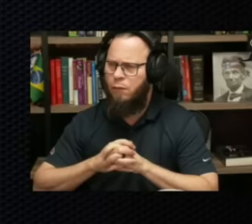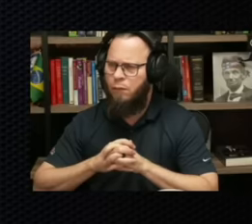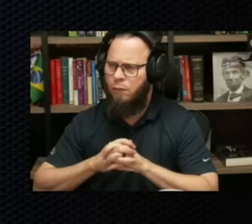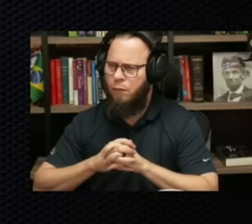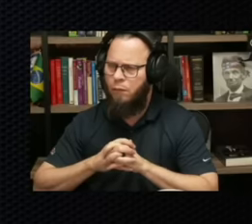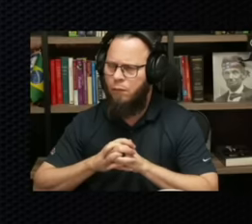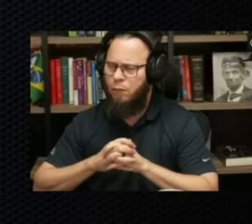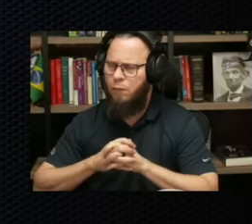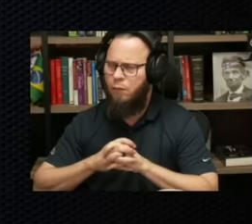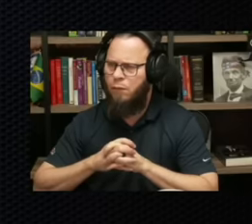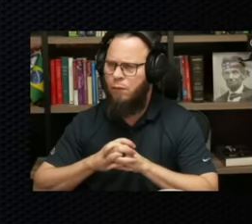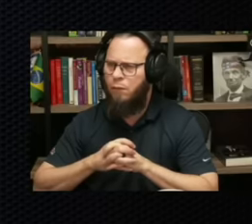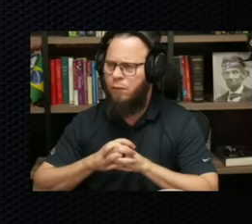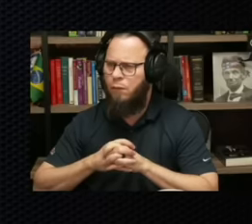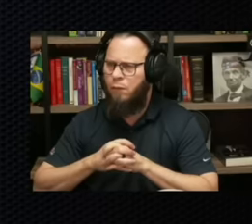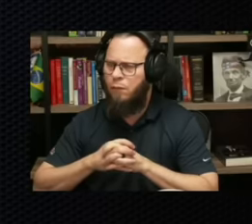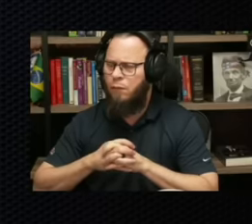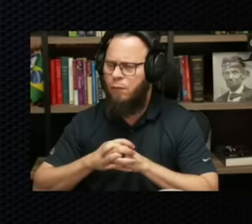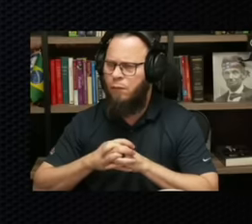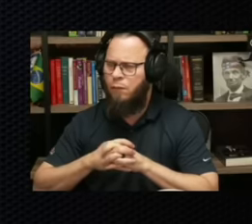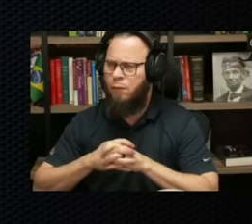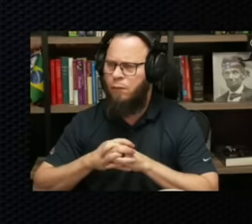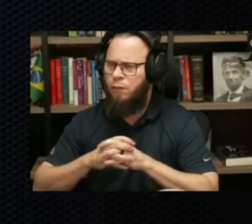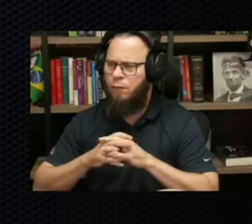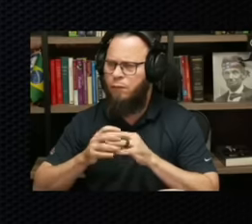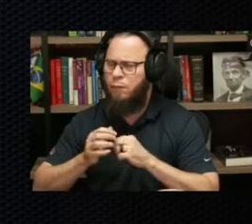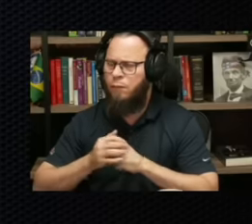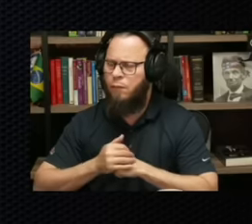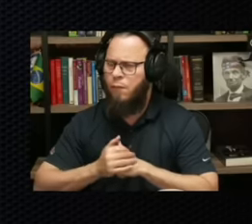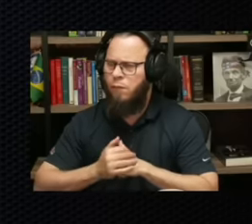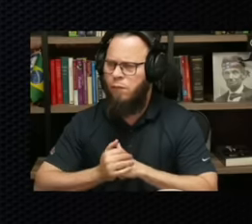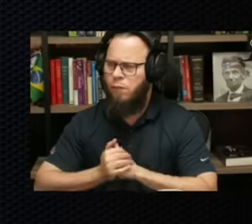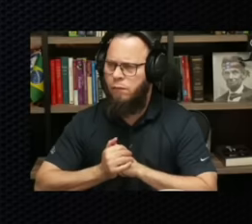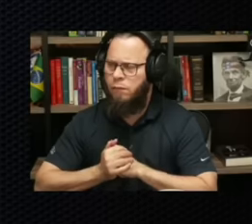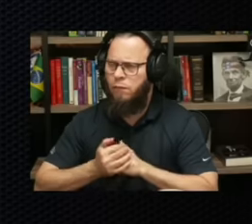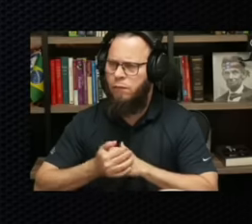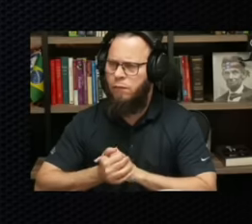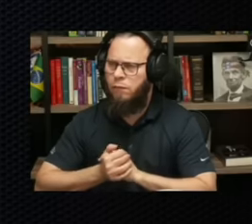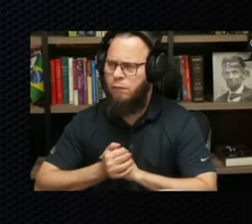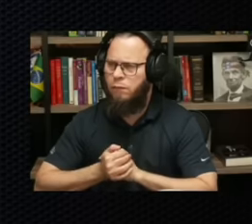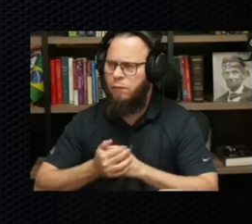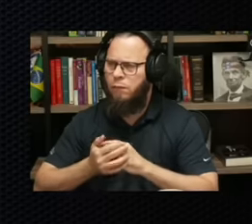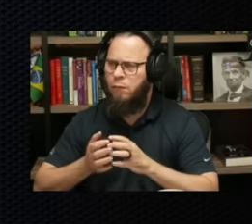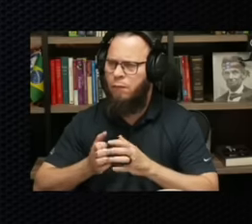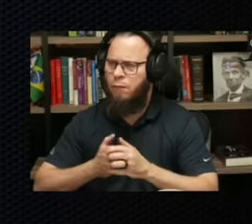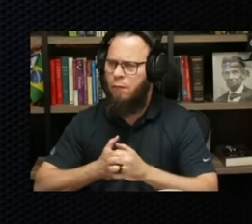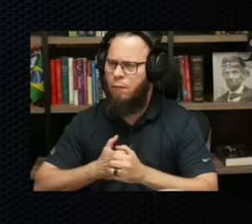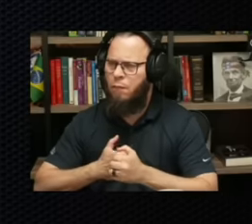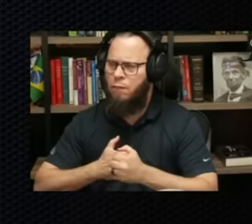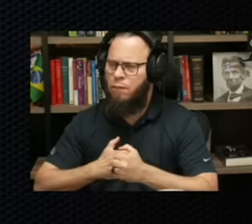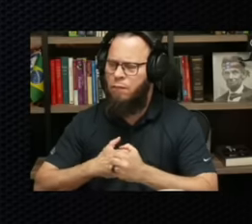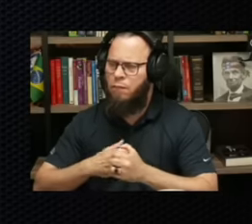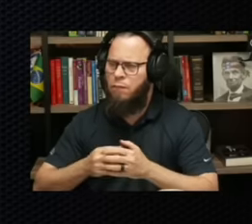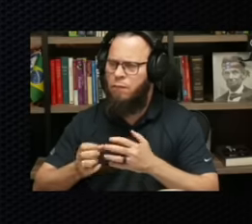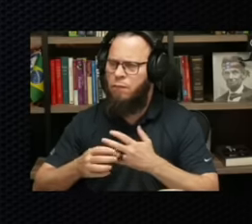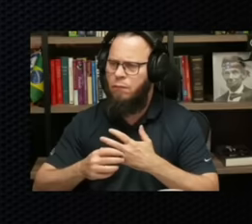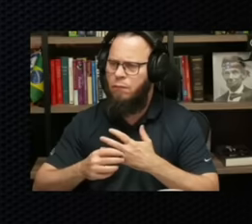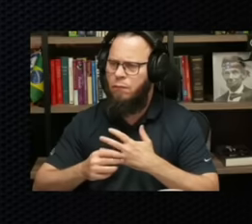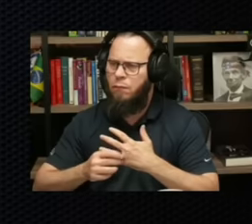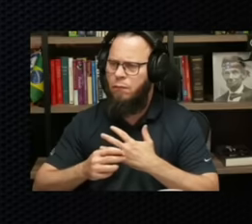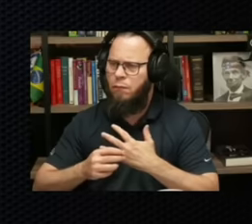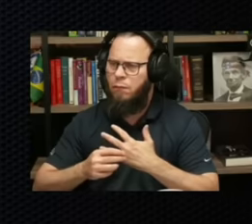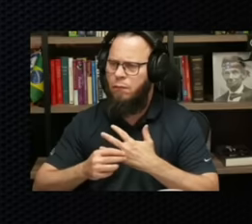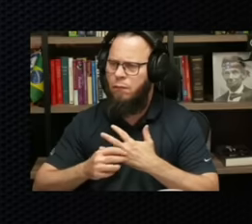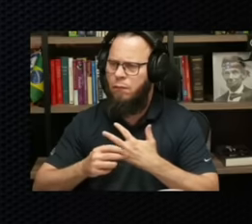pena de morte o outro não tem mas e Cláudio Castro do Rio de Janeiro foi e disse olha Eh eu vim mais